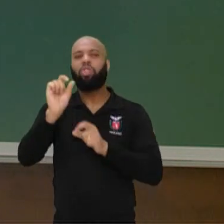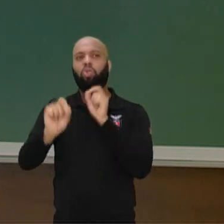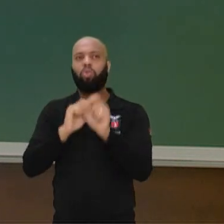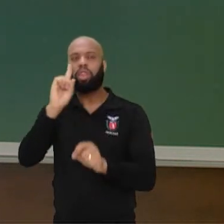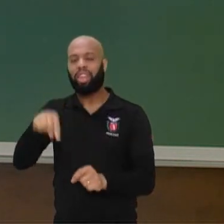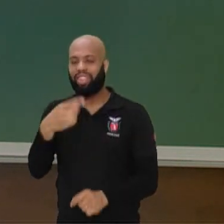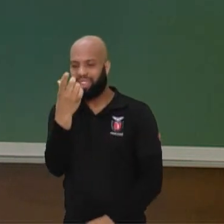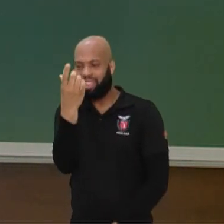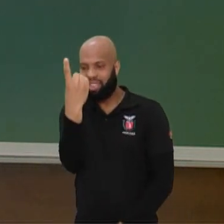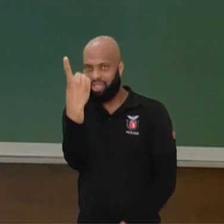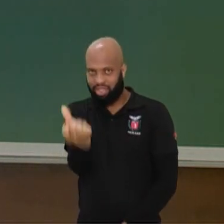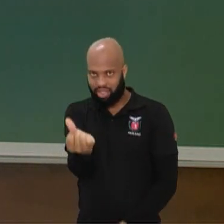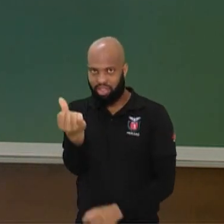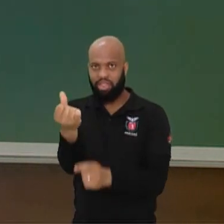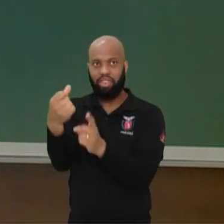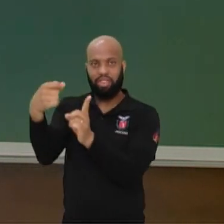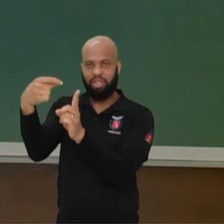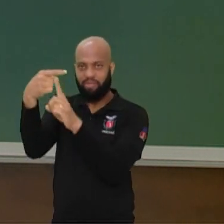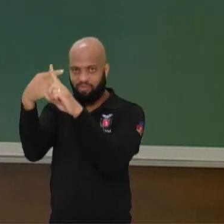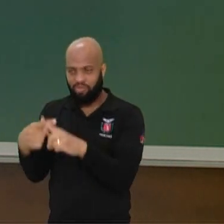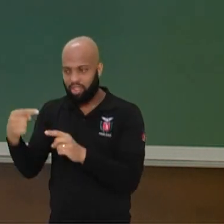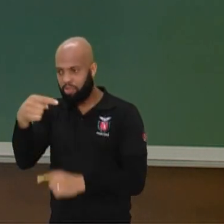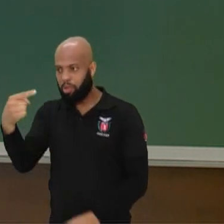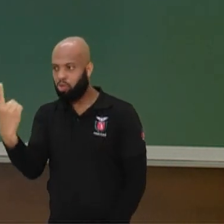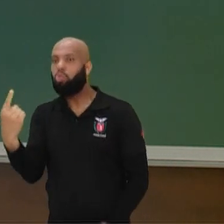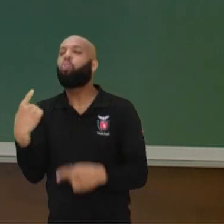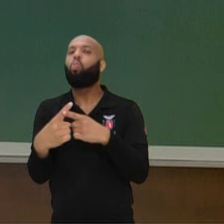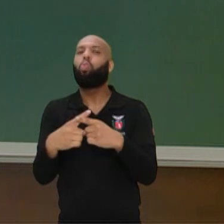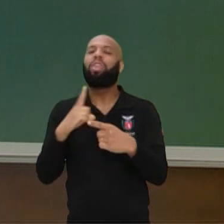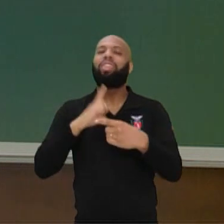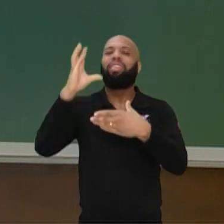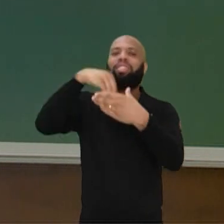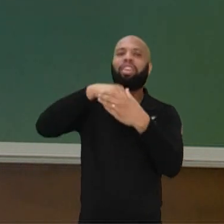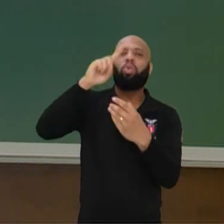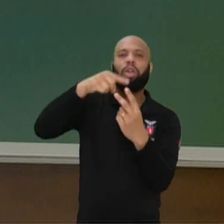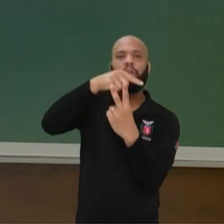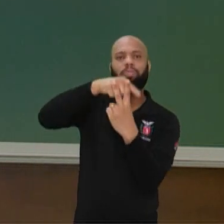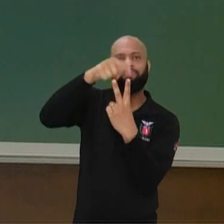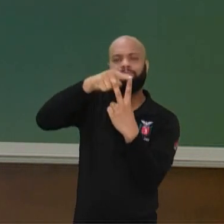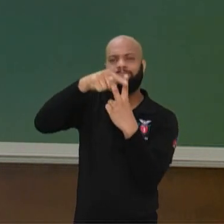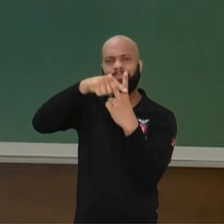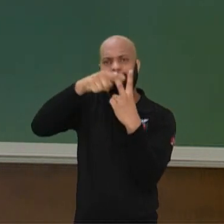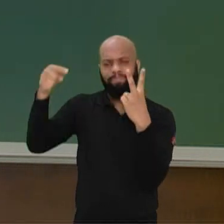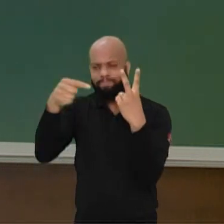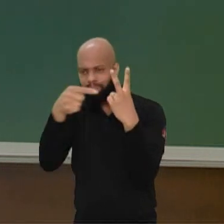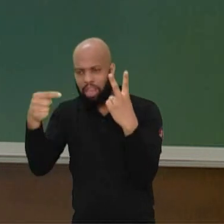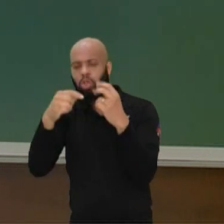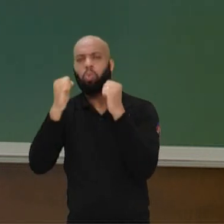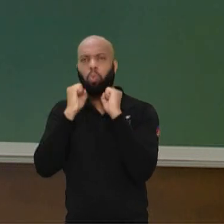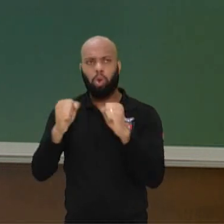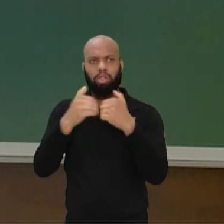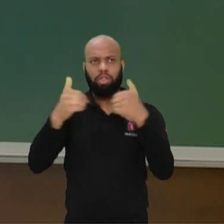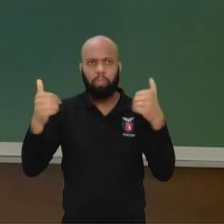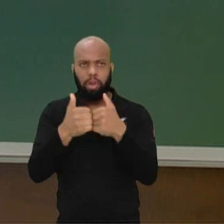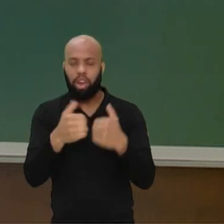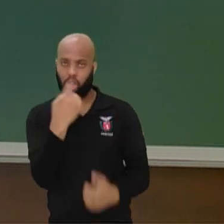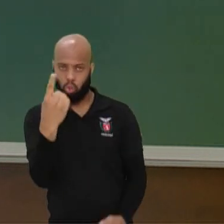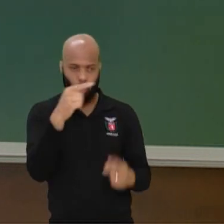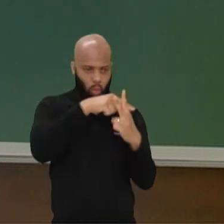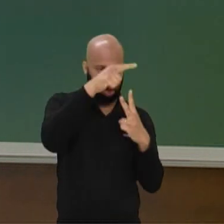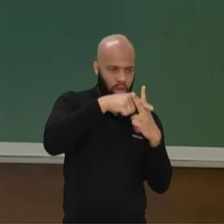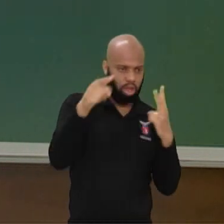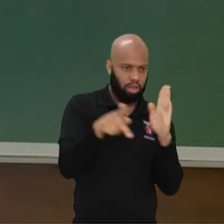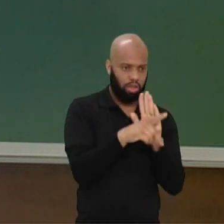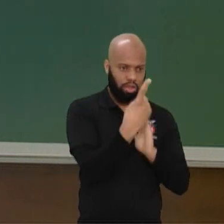1. Nós já vimos que ali nessa raiz a gente pode colocar uma raiz para cada um. Uma para o 16 e a outra para o menos